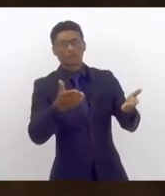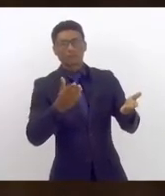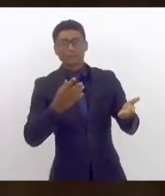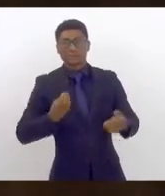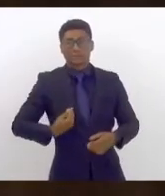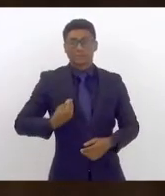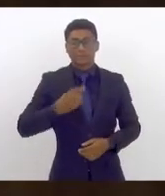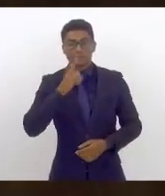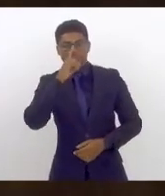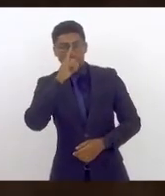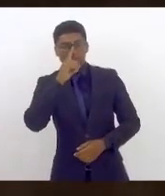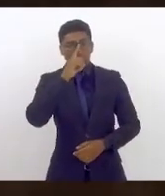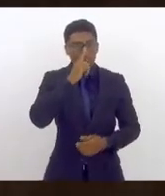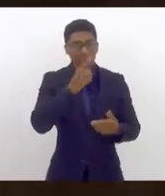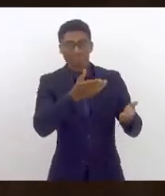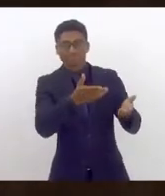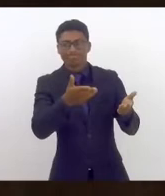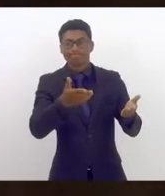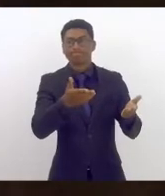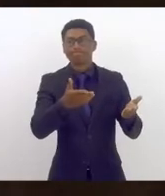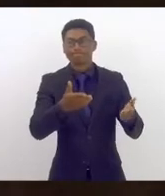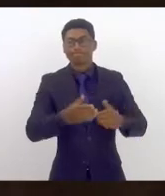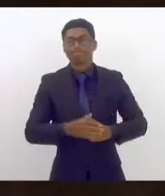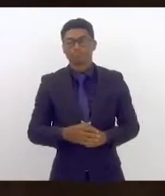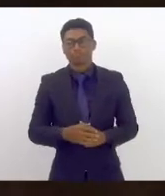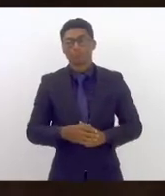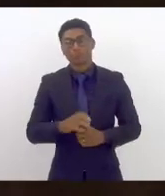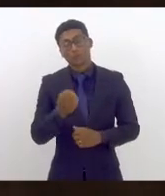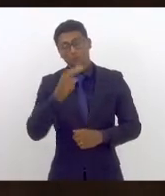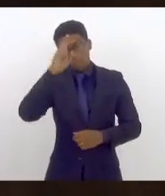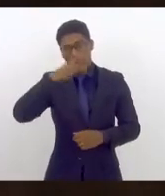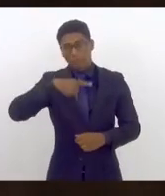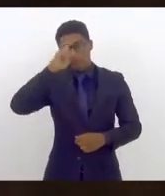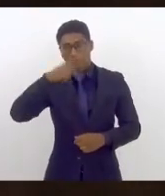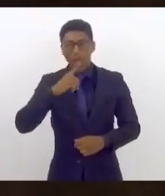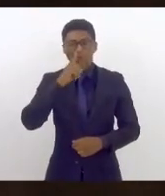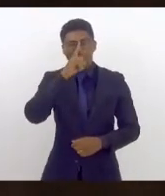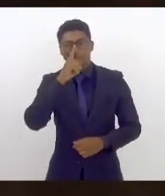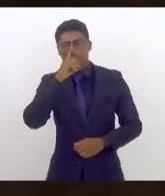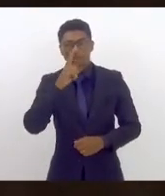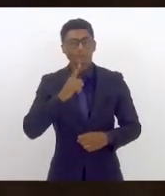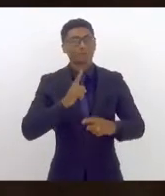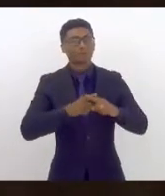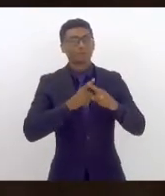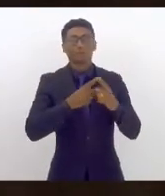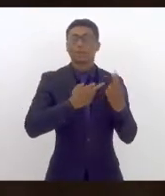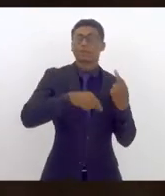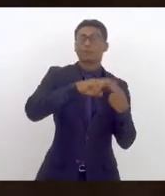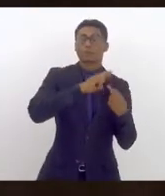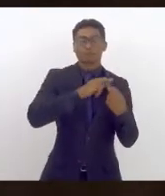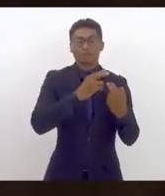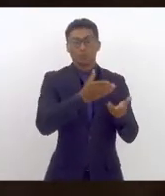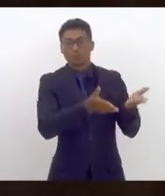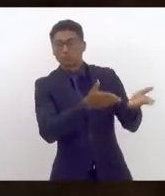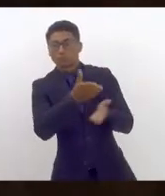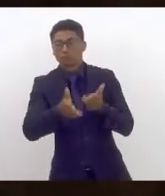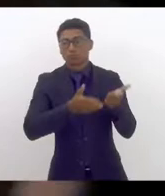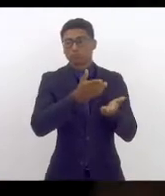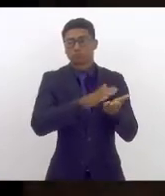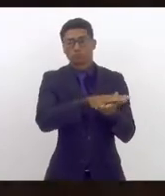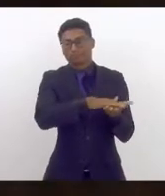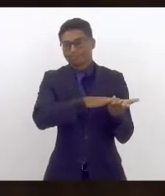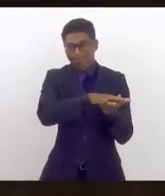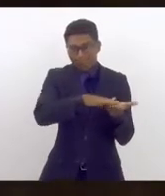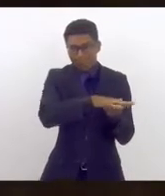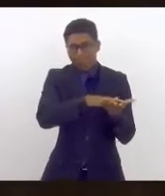risco social ou pessoal com ausência de responsáveis ou inseridos